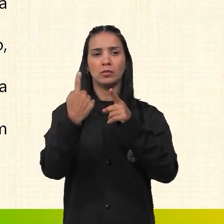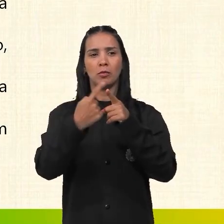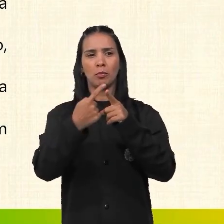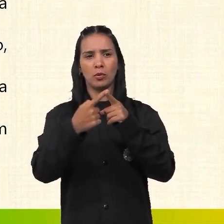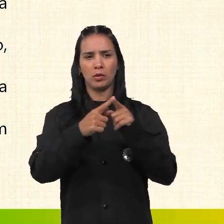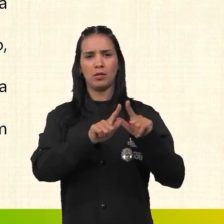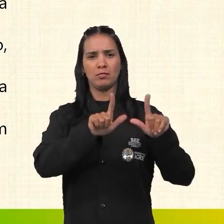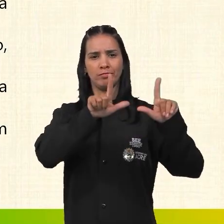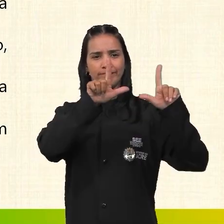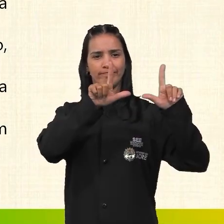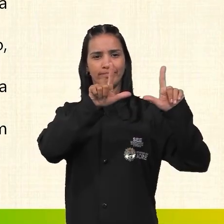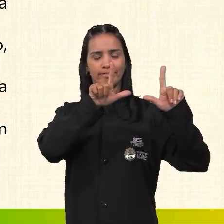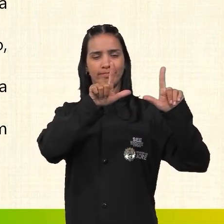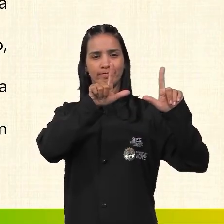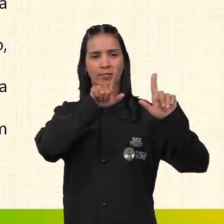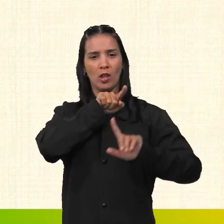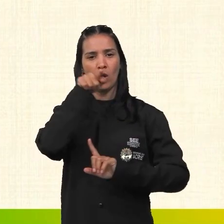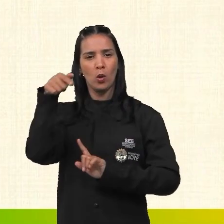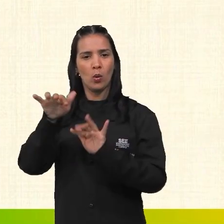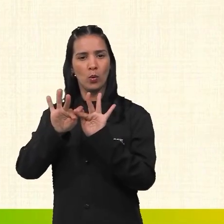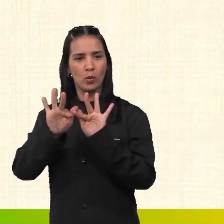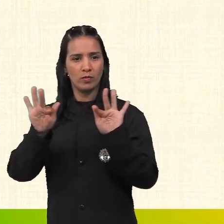resposta?